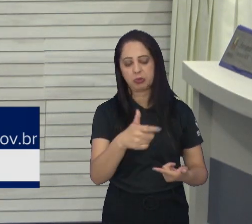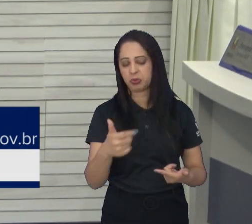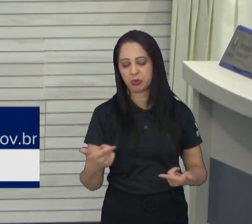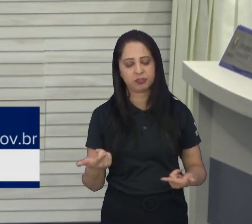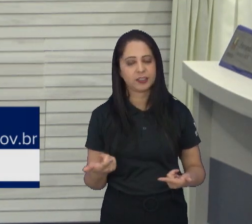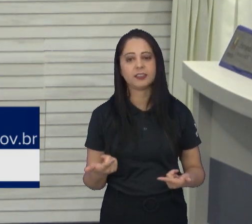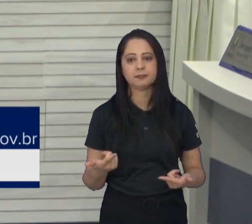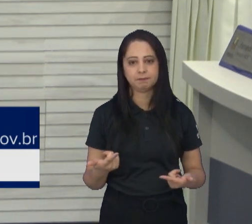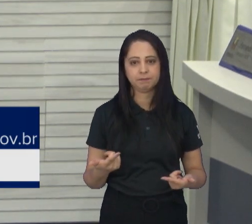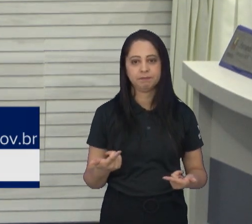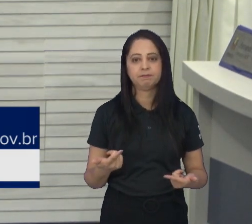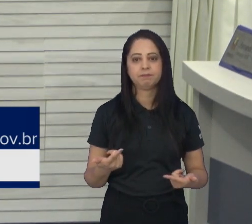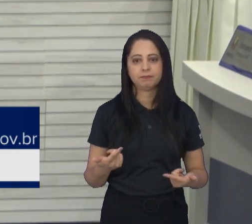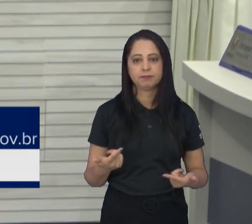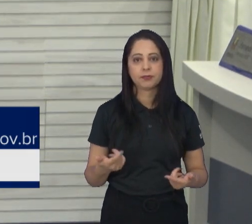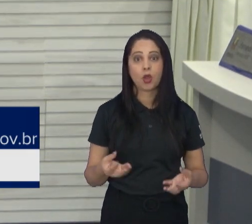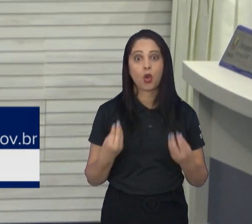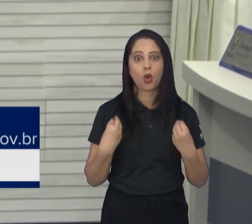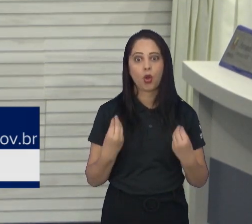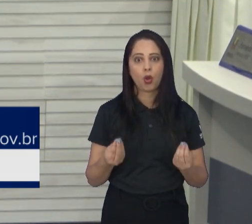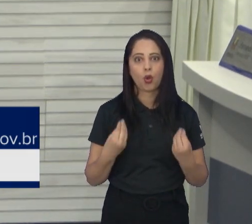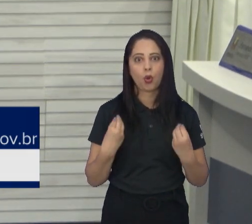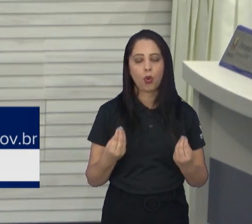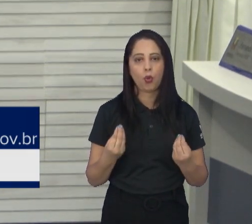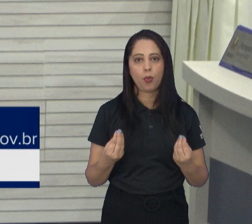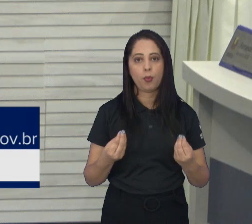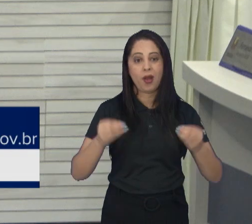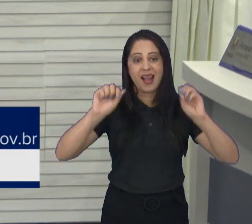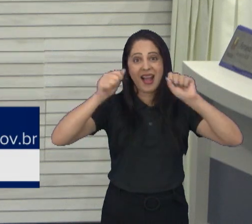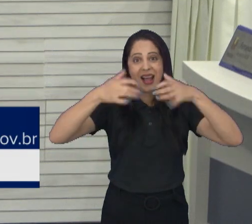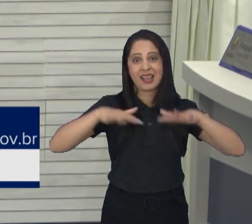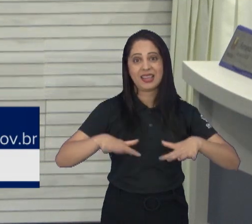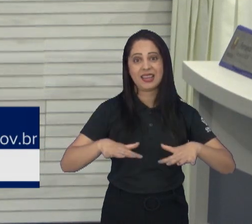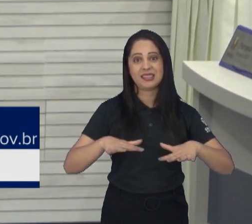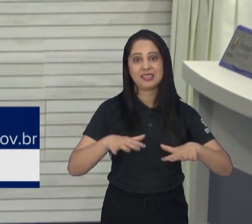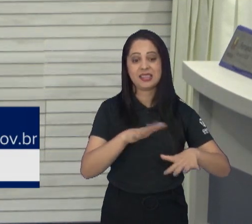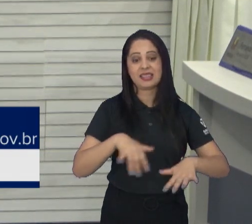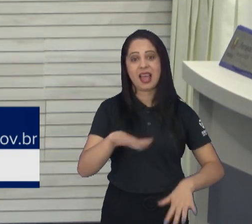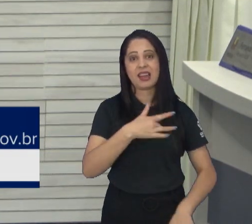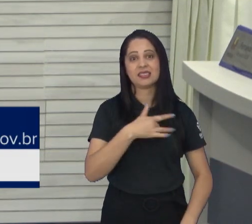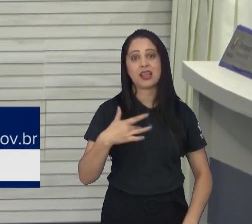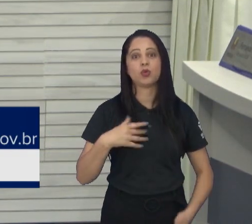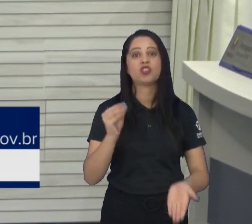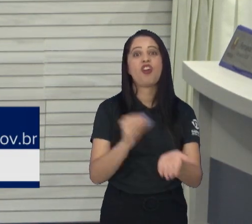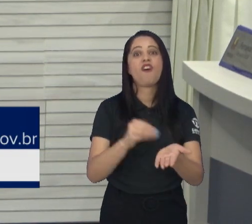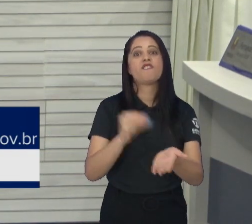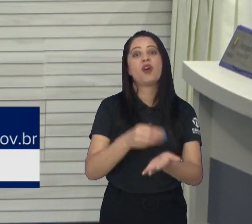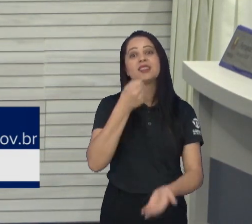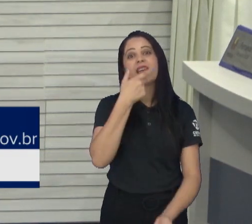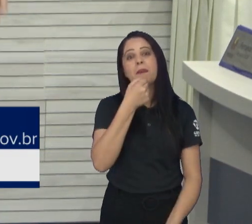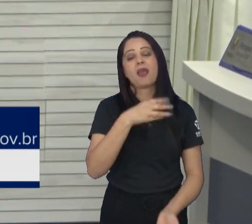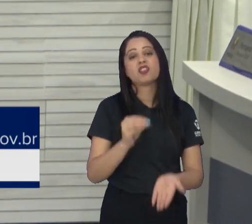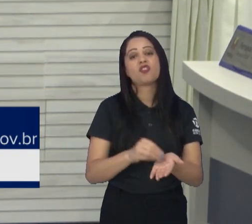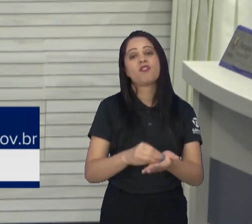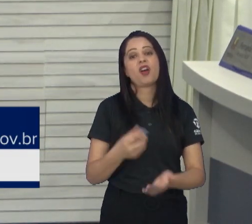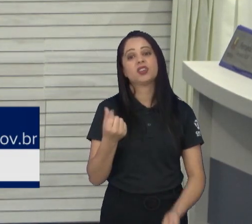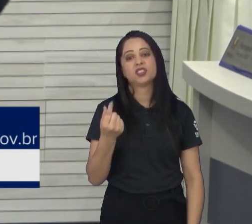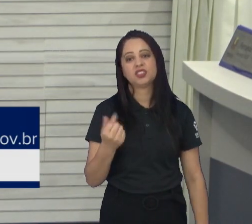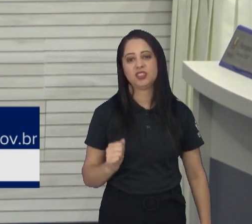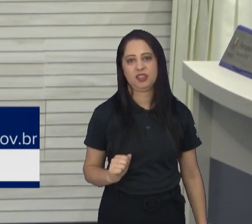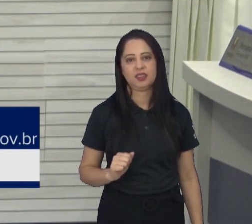mesmo modelo, que nunca se viu uma crise na saúde de tanto, por falta de remédio, por falta de dinheiro. Porque não vai falar